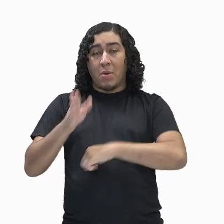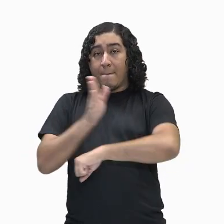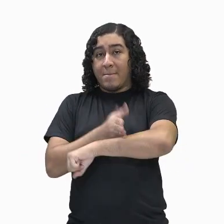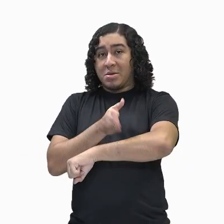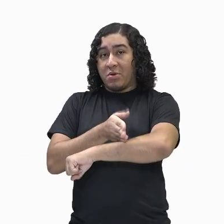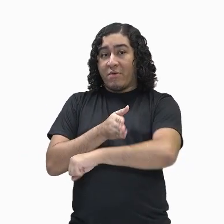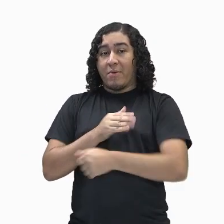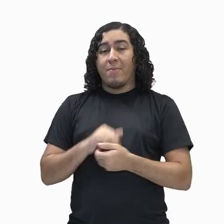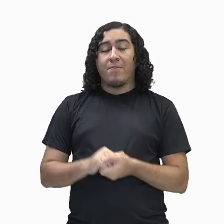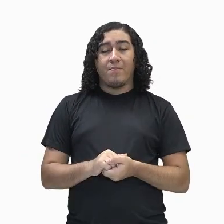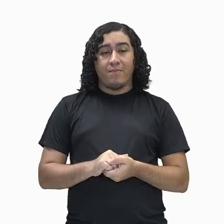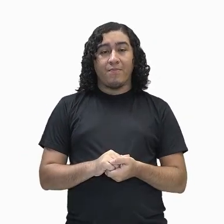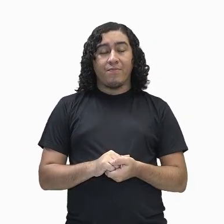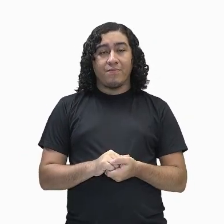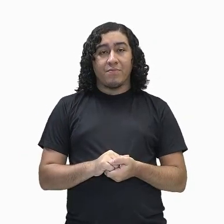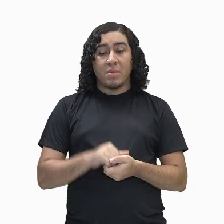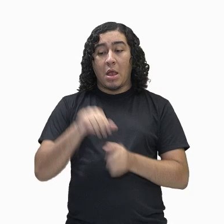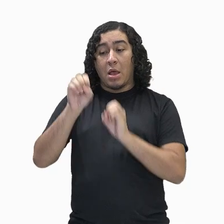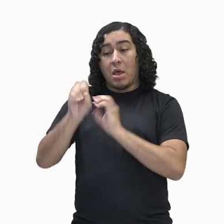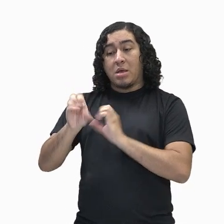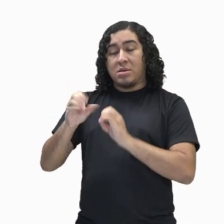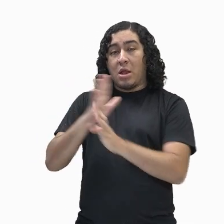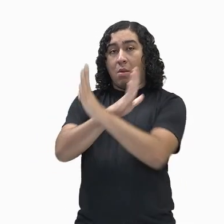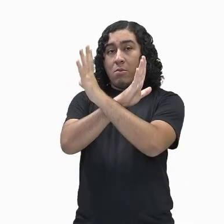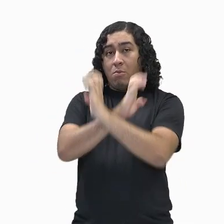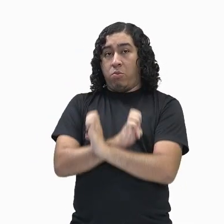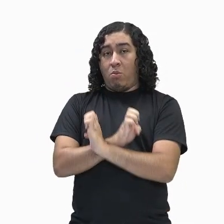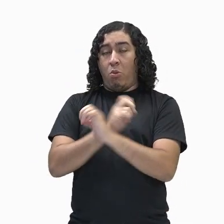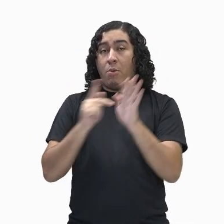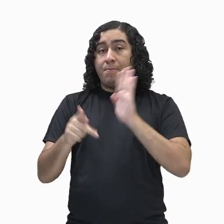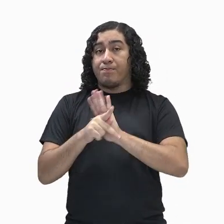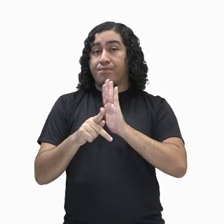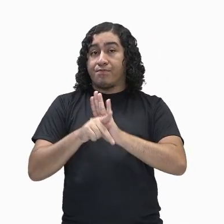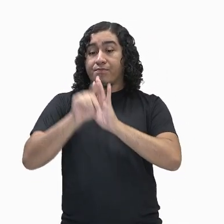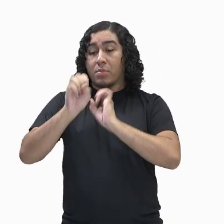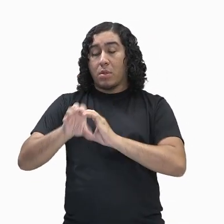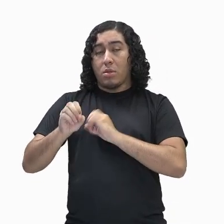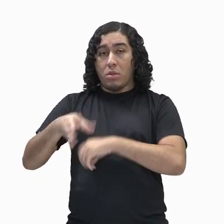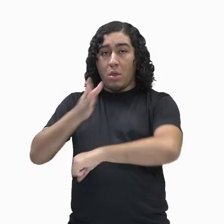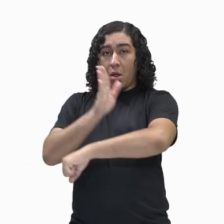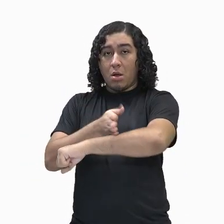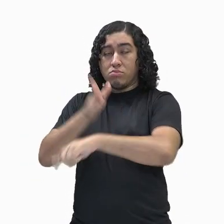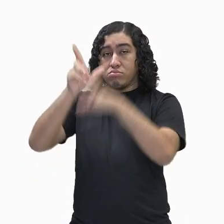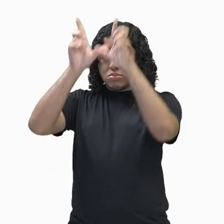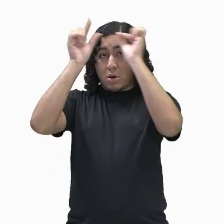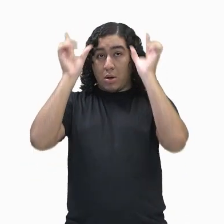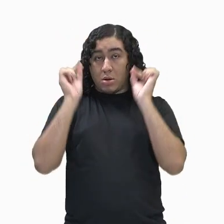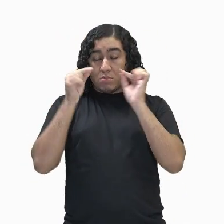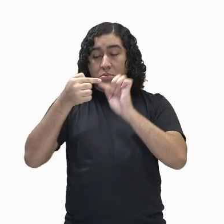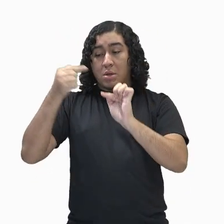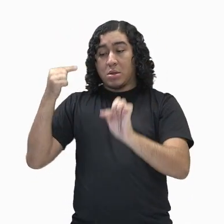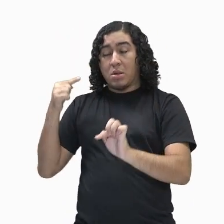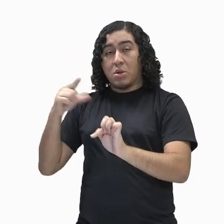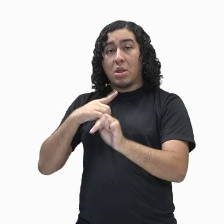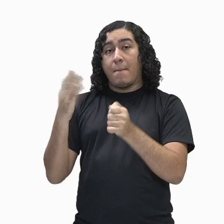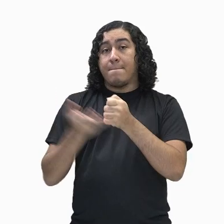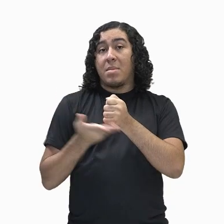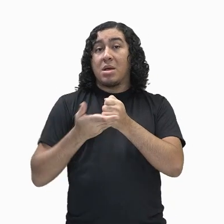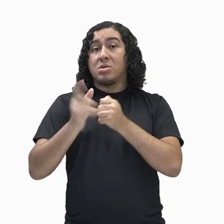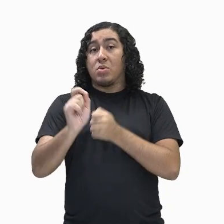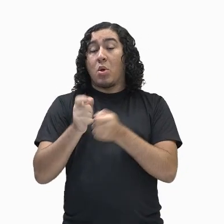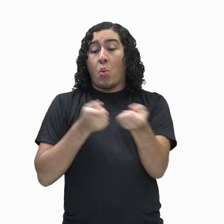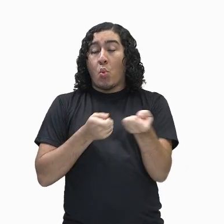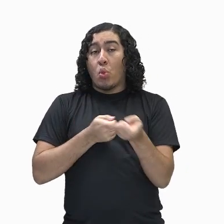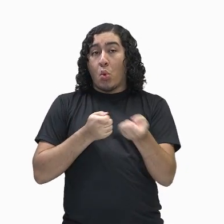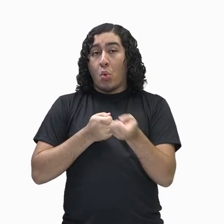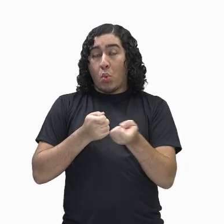relembrar, educação espartana é aquele modelo educacional da Grécia Antiga que tem como fundamento a